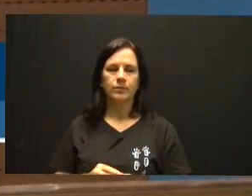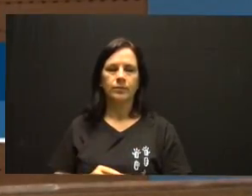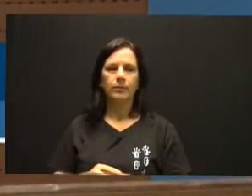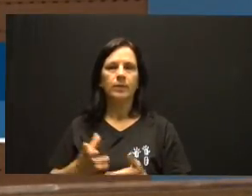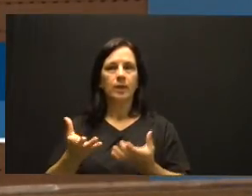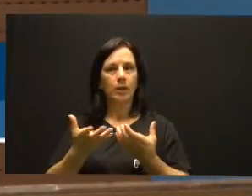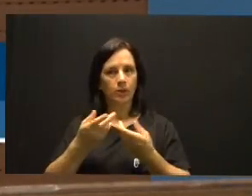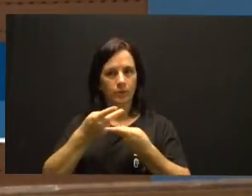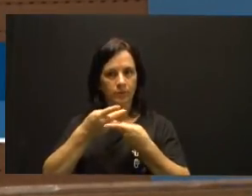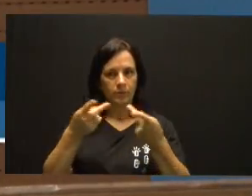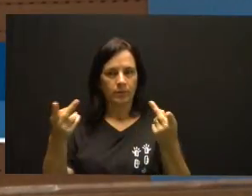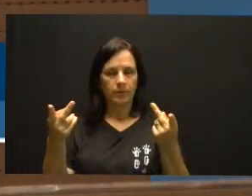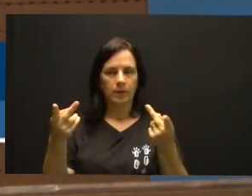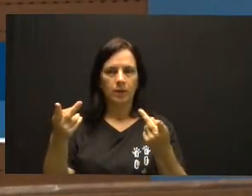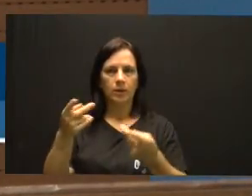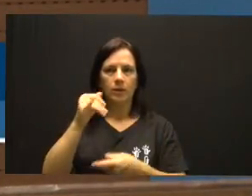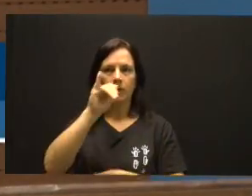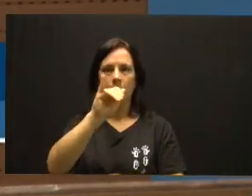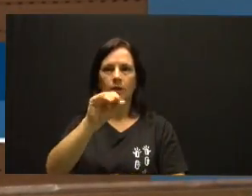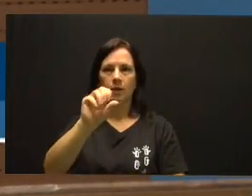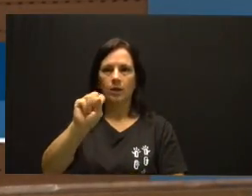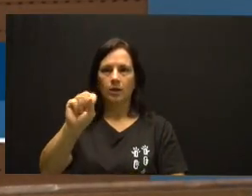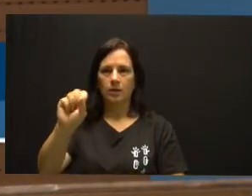aqui falar para vocês que o ISS,